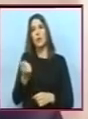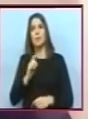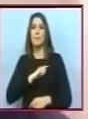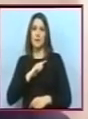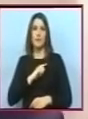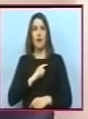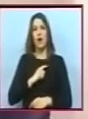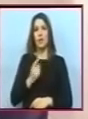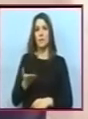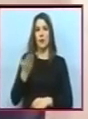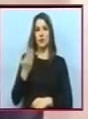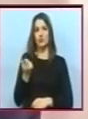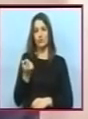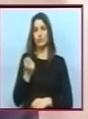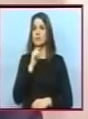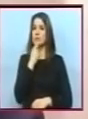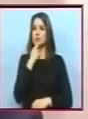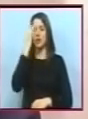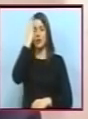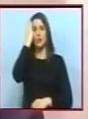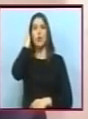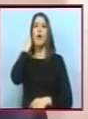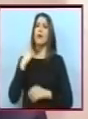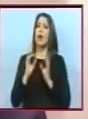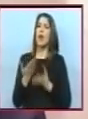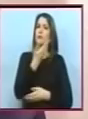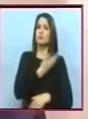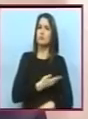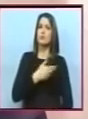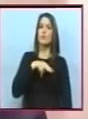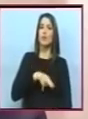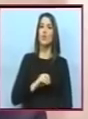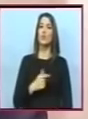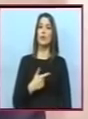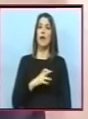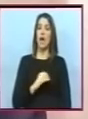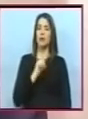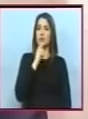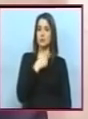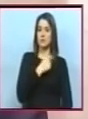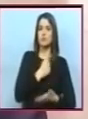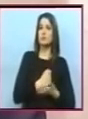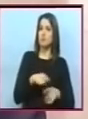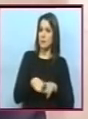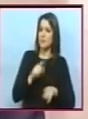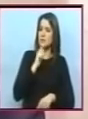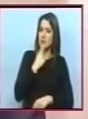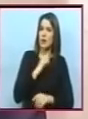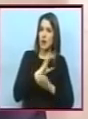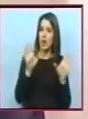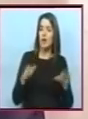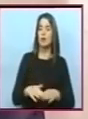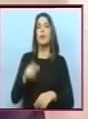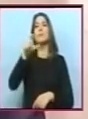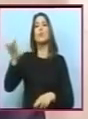assim, apesar de haver um sigilo óbvio que quando se faz um testamento notário. Eu digo sempre, qualquer pessoa que me